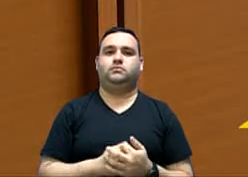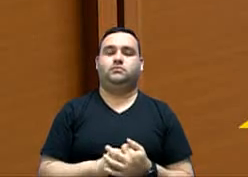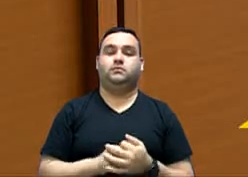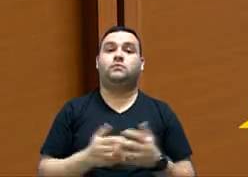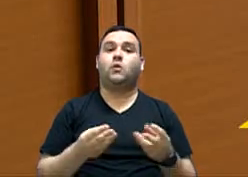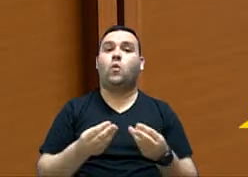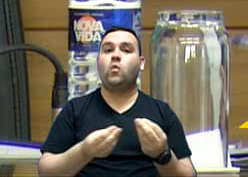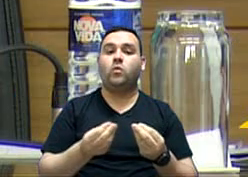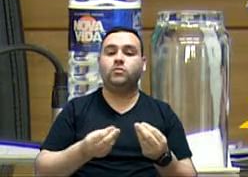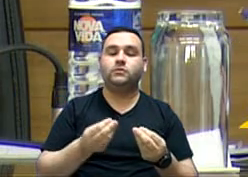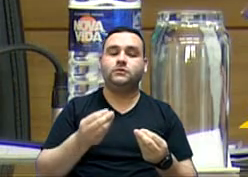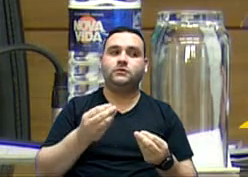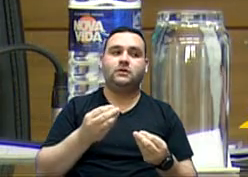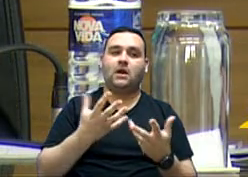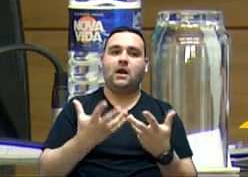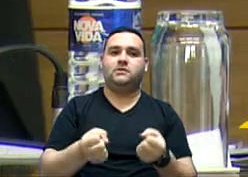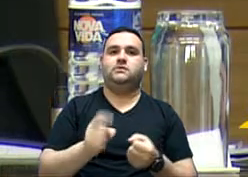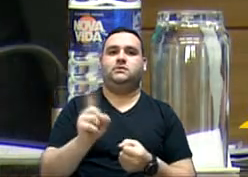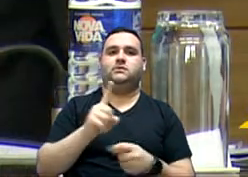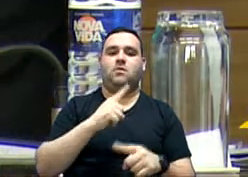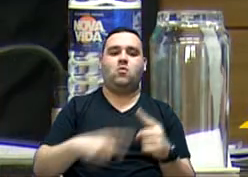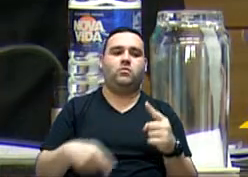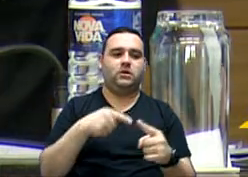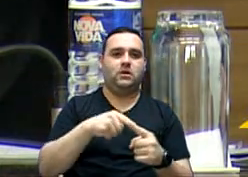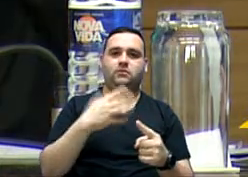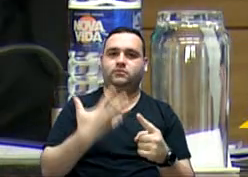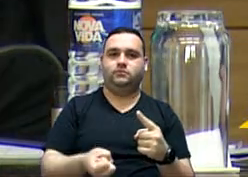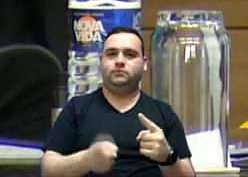O encaminhamento é não ao veto.